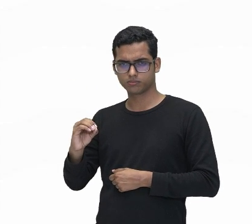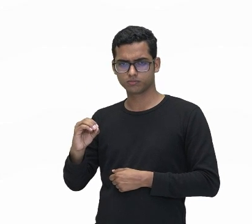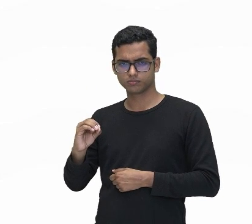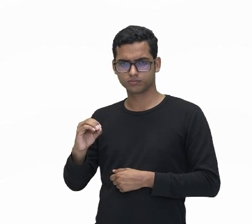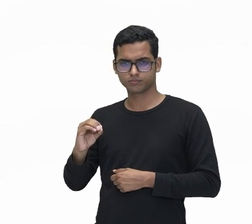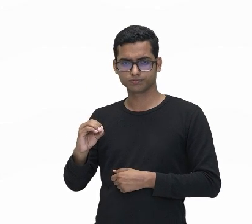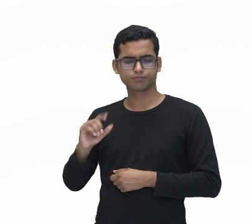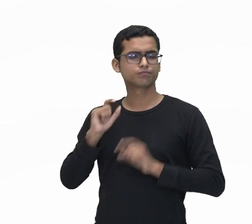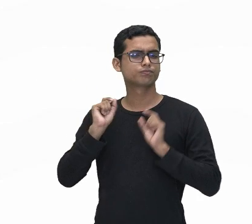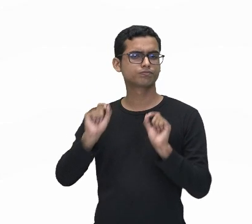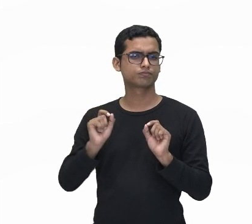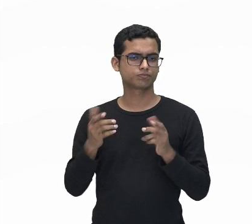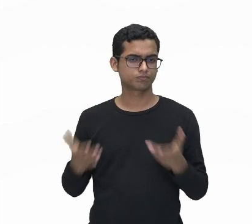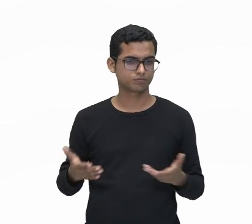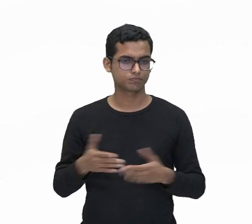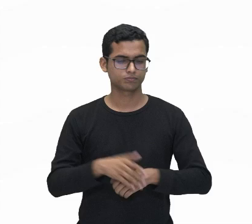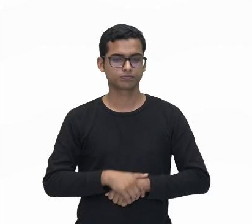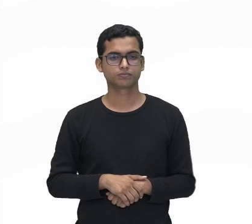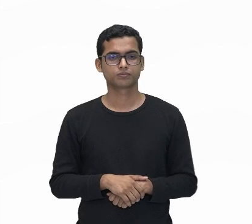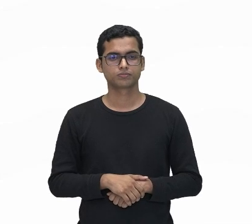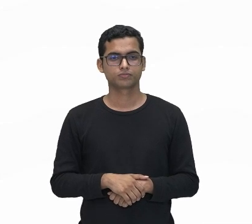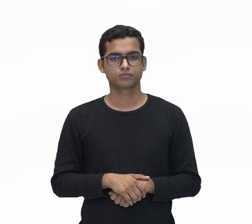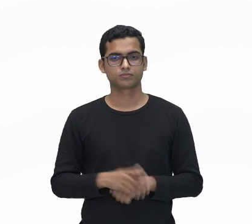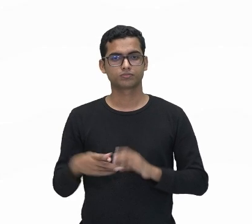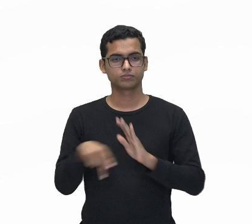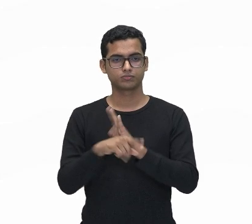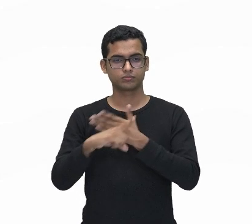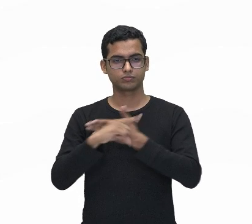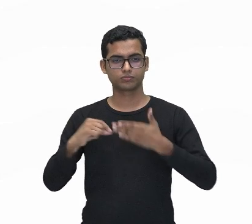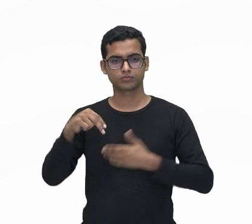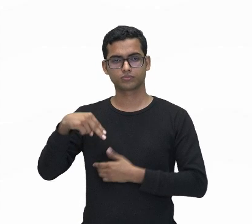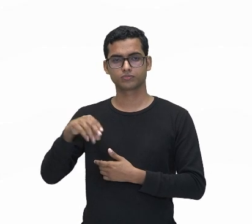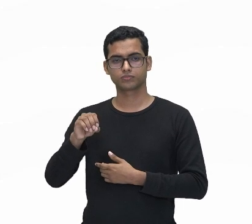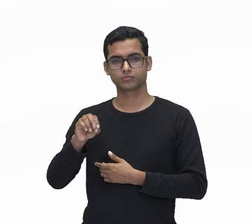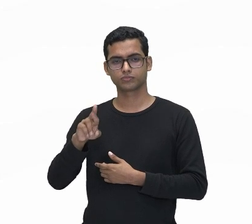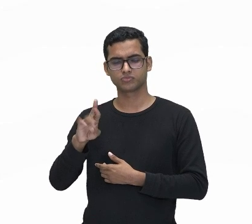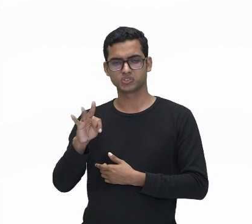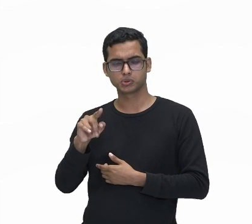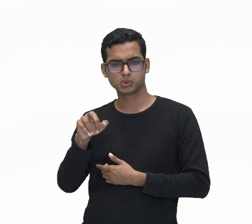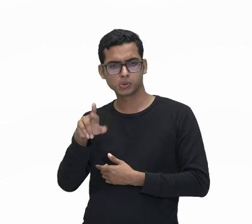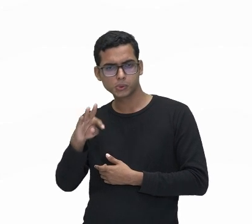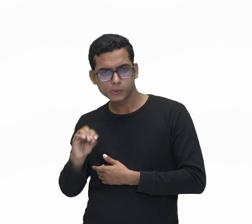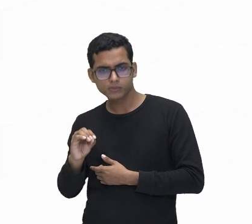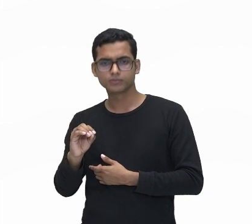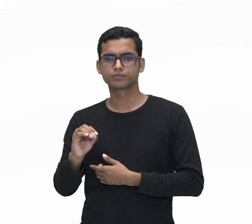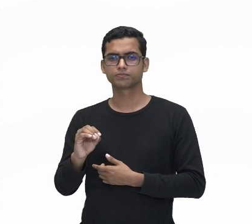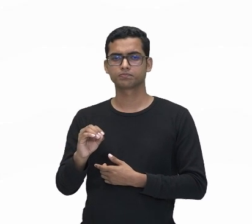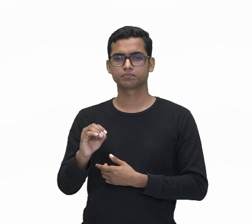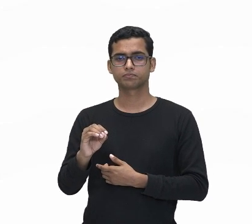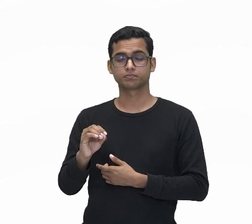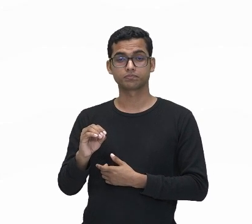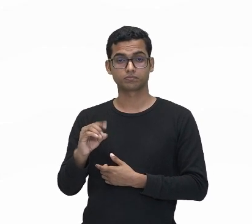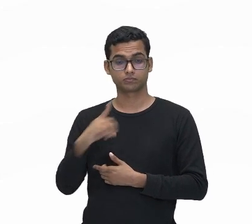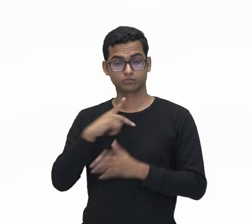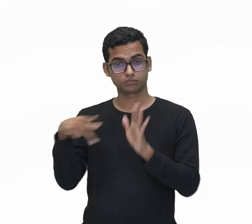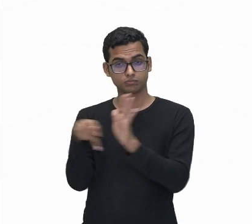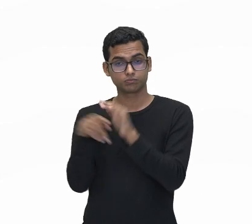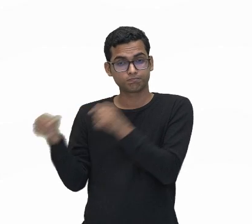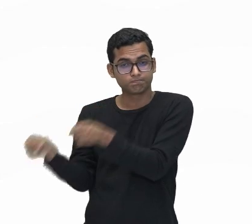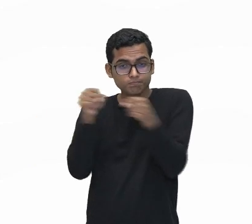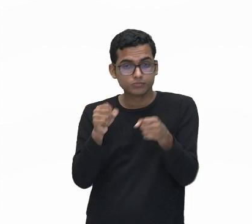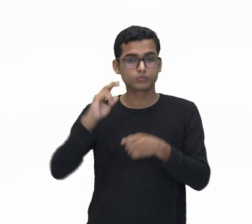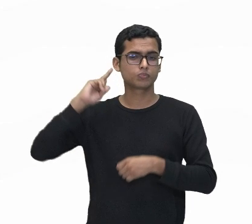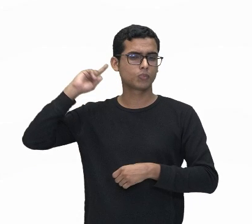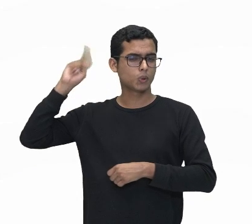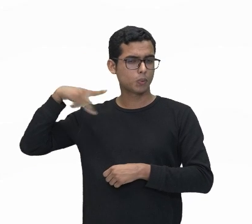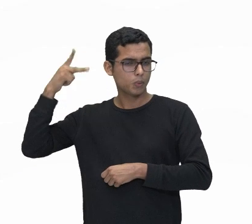que nós vimos aí, segundo Norberto Bobbio, que é um pensador, um sociólogo, diz o seguinte: constitui o poder político, ou